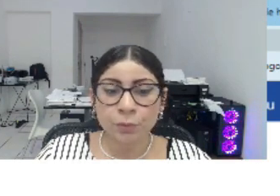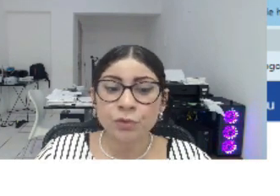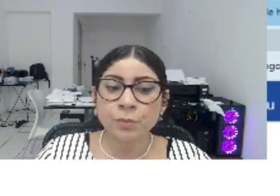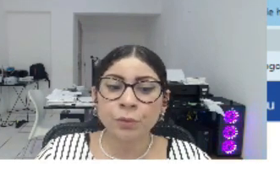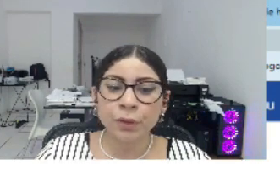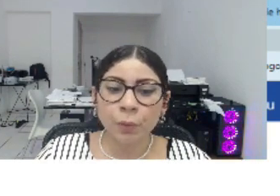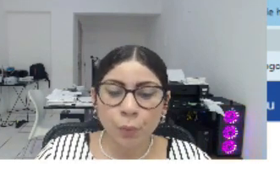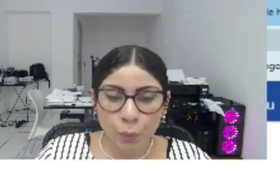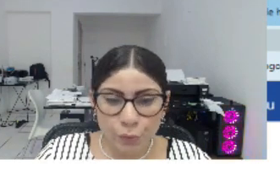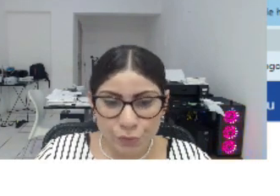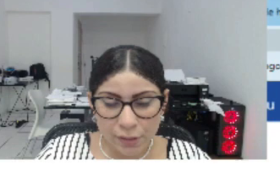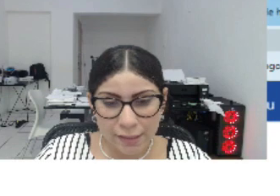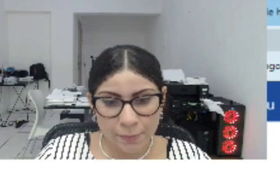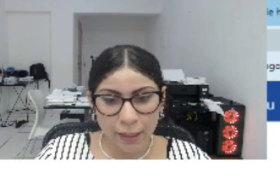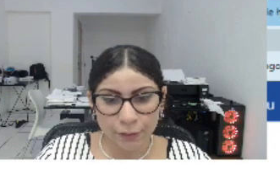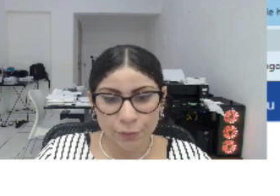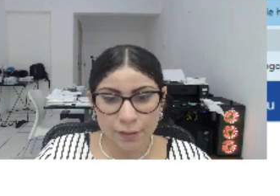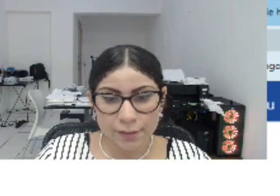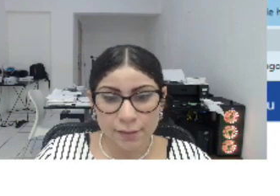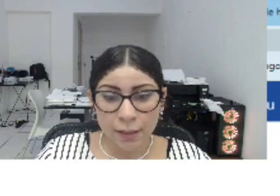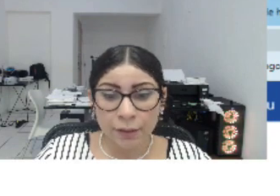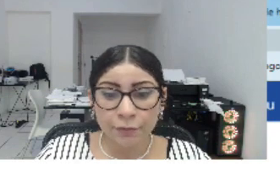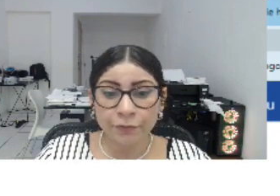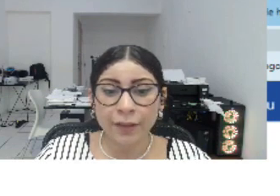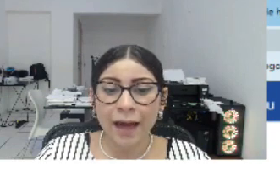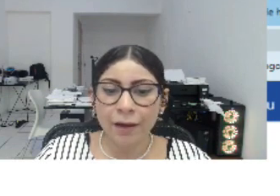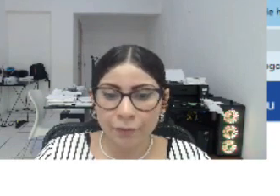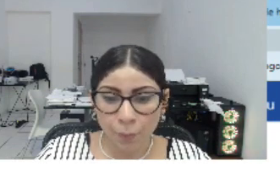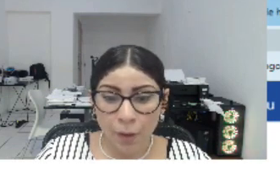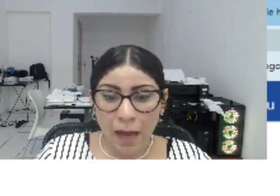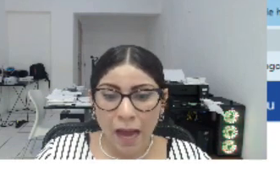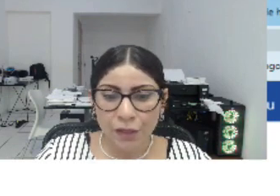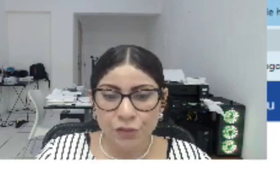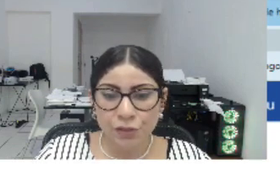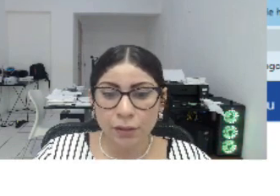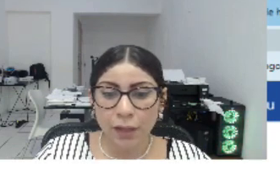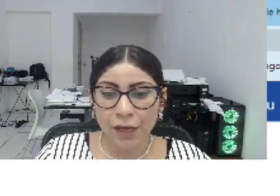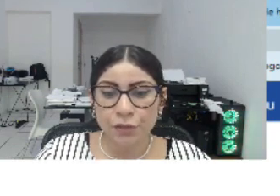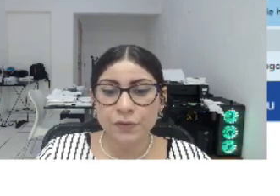Operações diminuíram o custo das mercadorias e inflavam